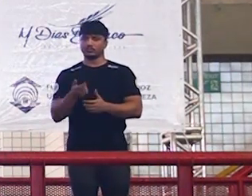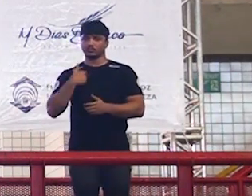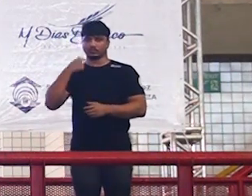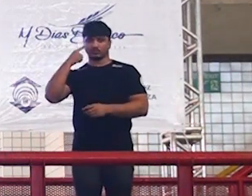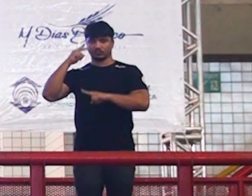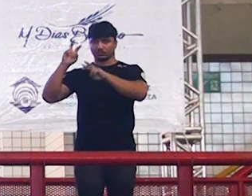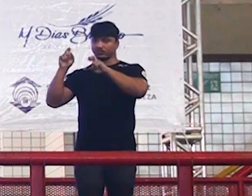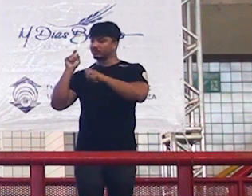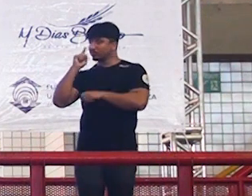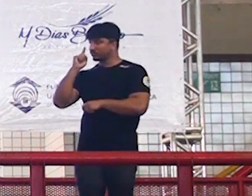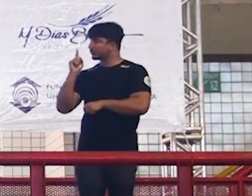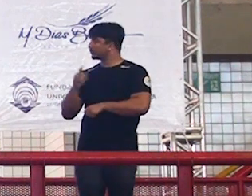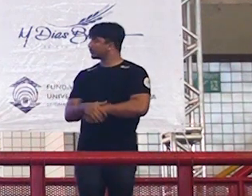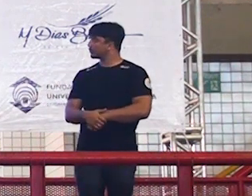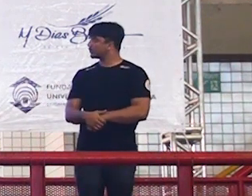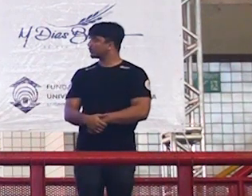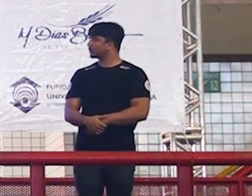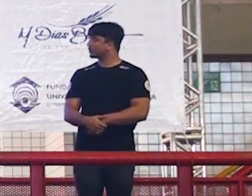ó.